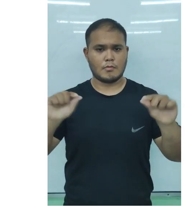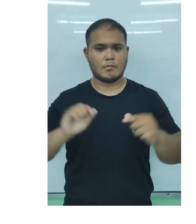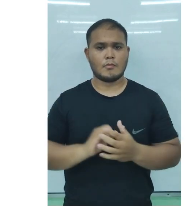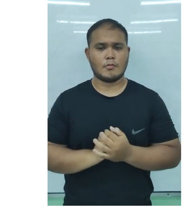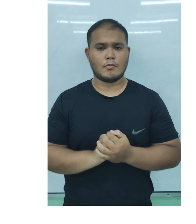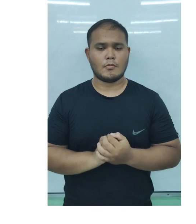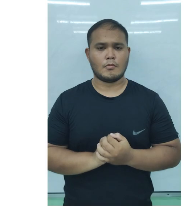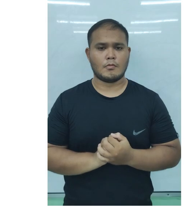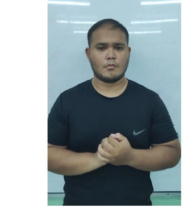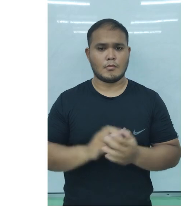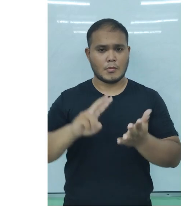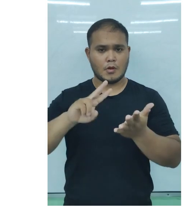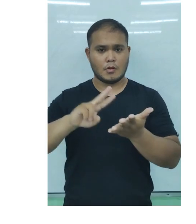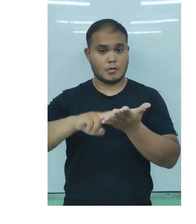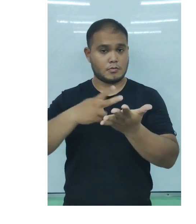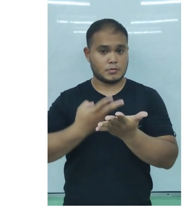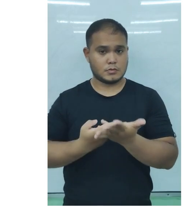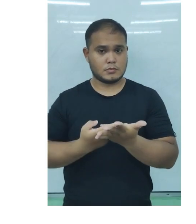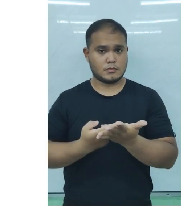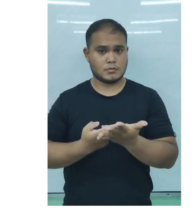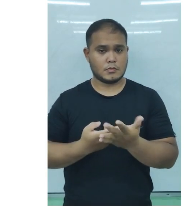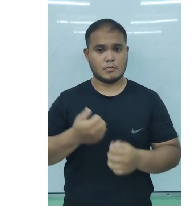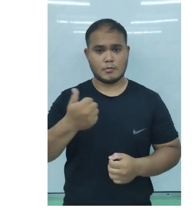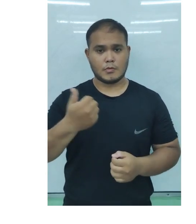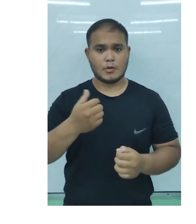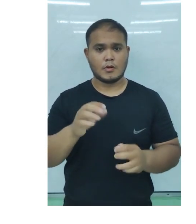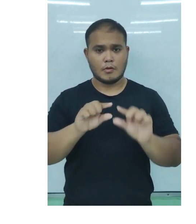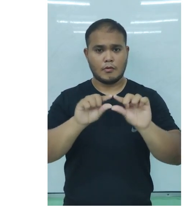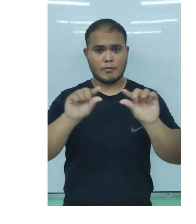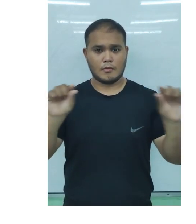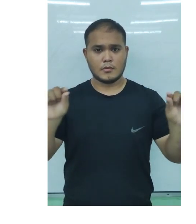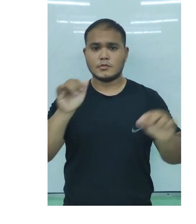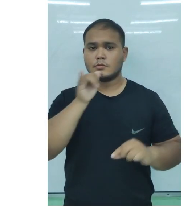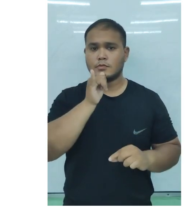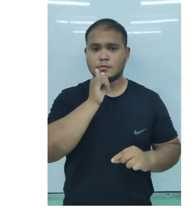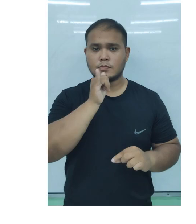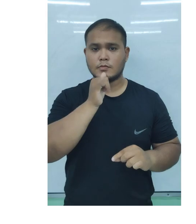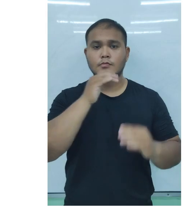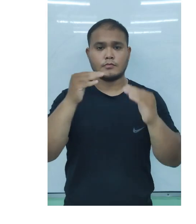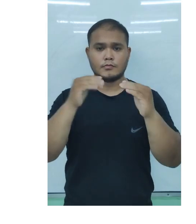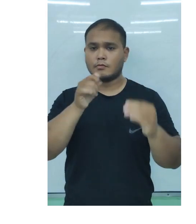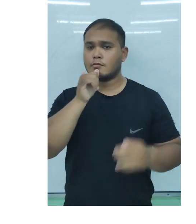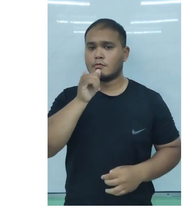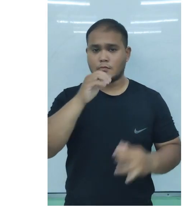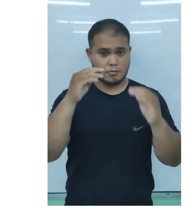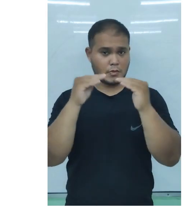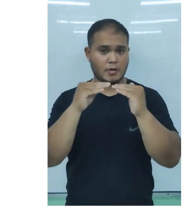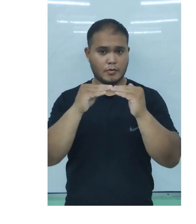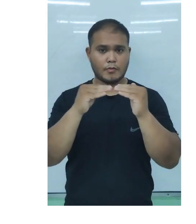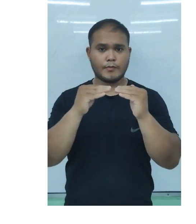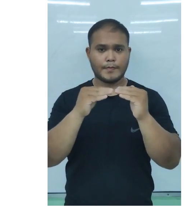concordância de gênero, significa o maior animal está na ilha.